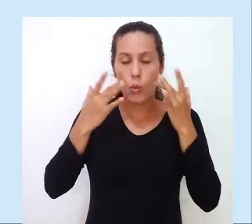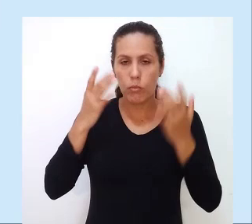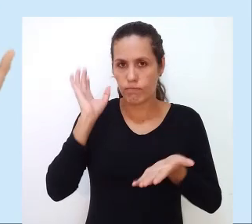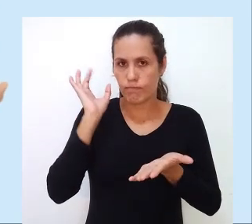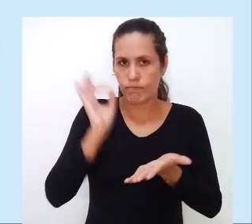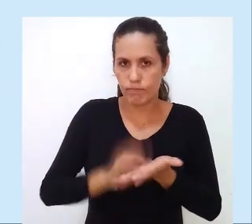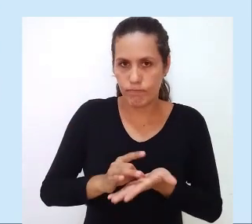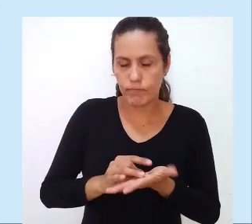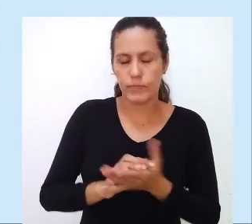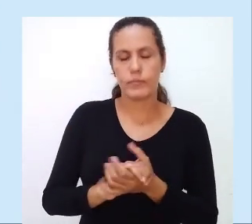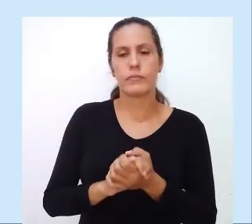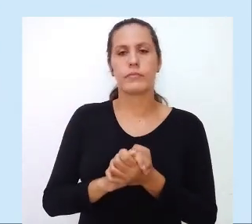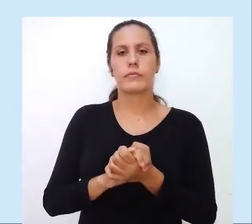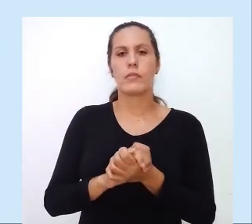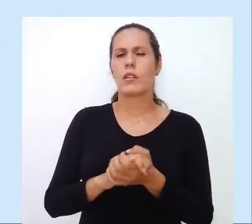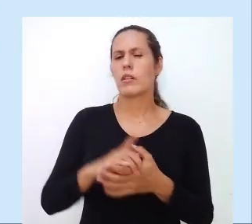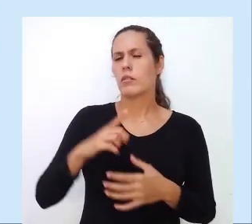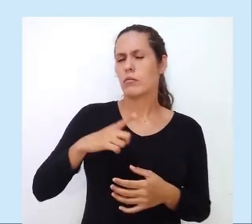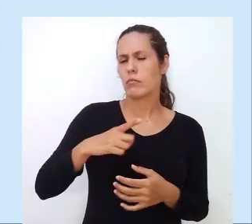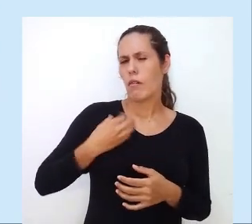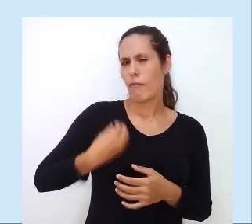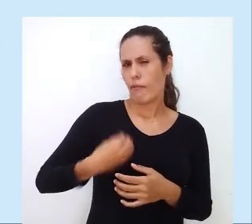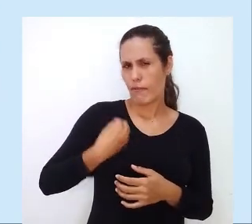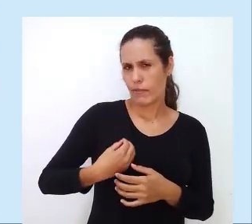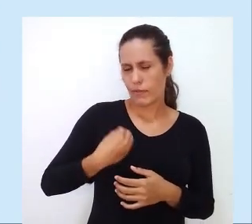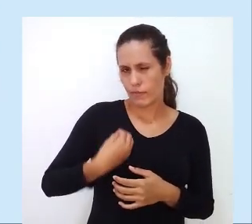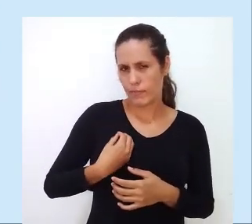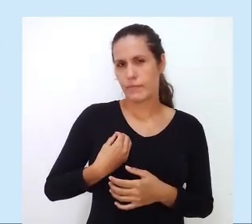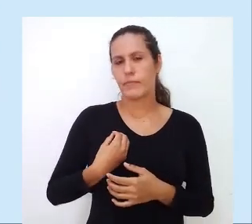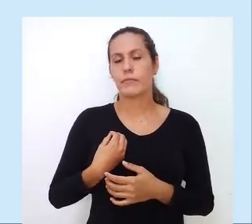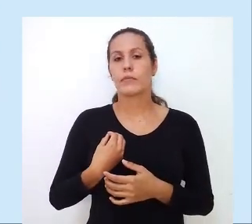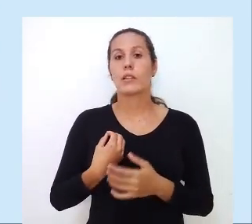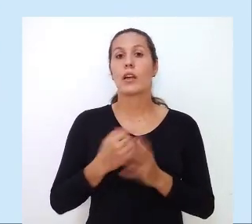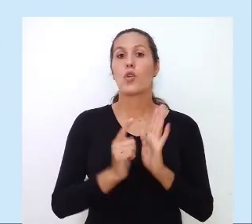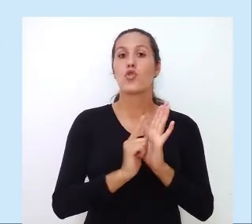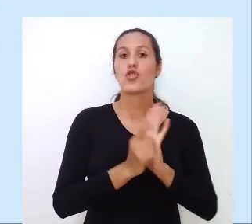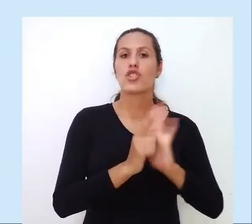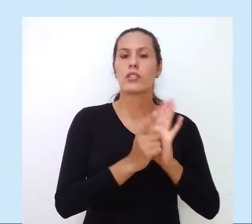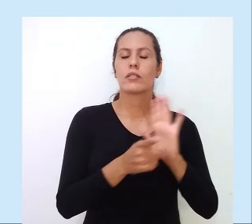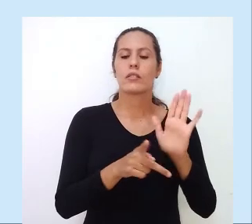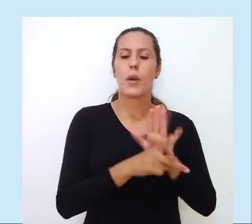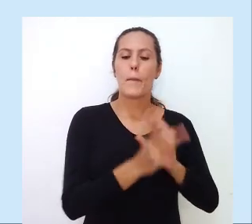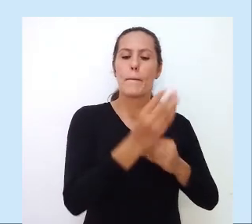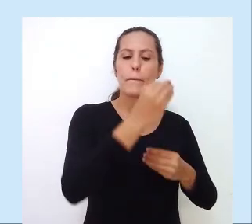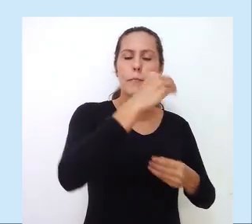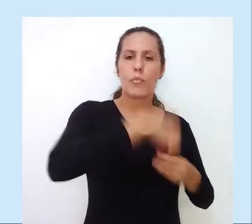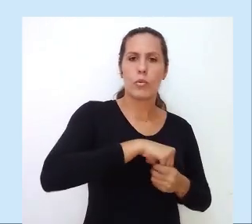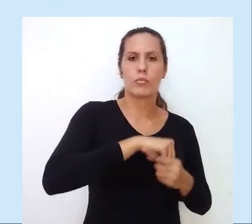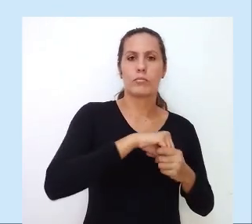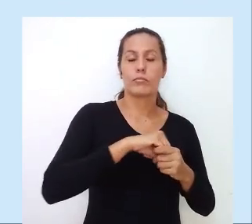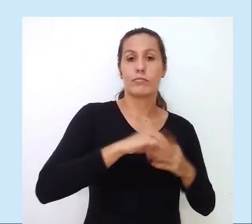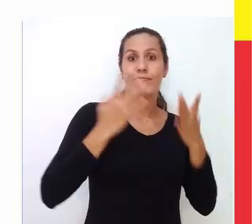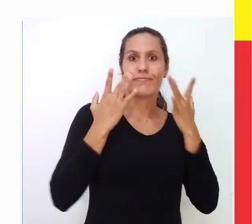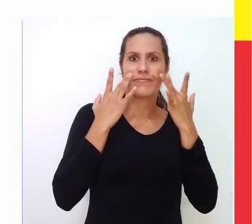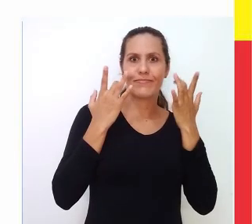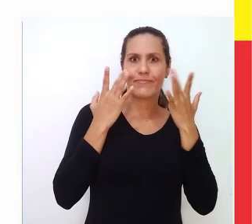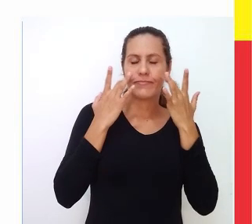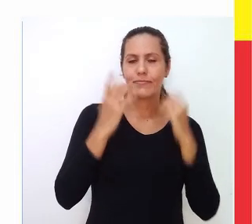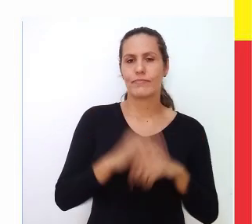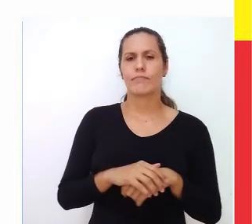o espetáculo propriamente dito, existem também os gêneros da representação teatral. Olha na